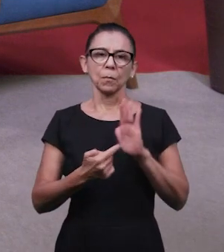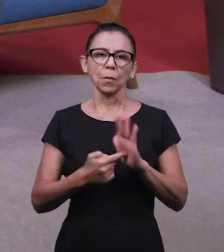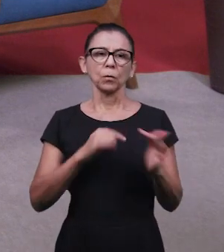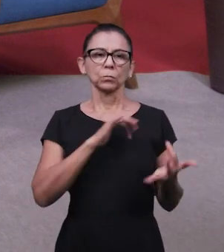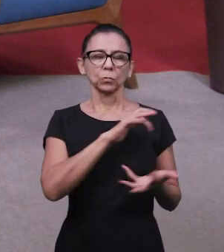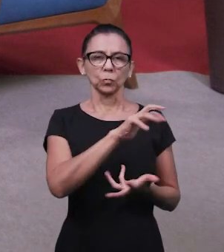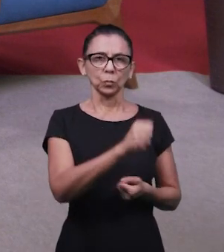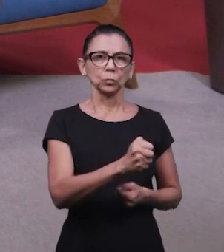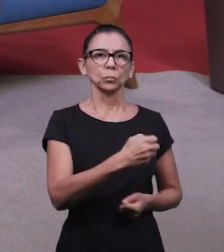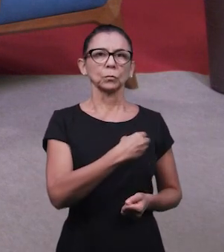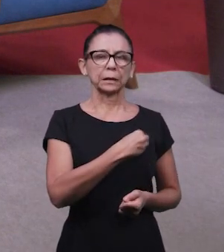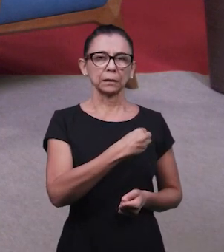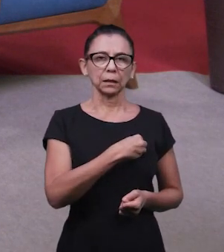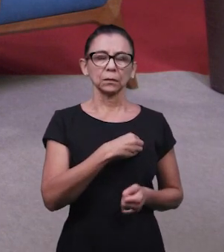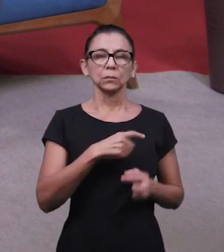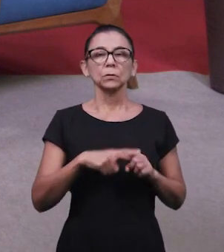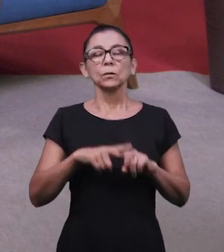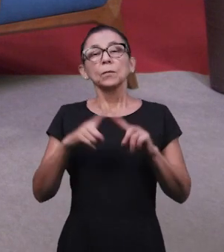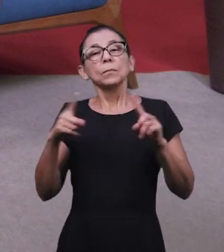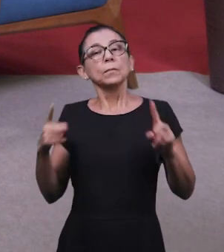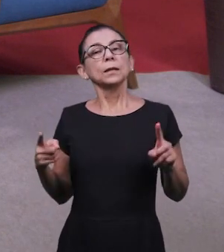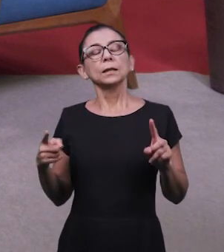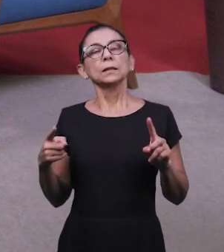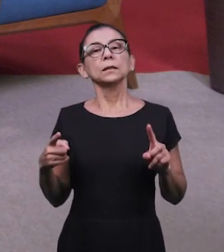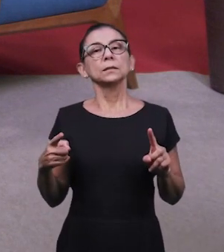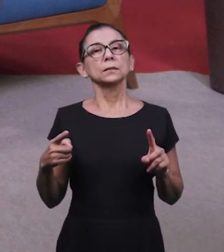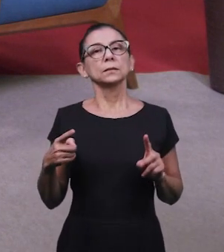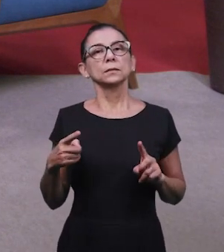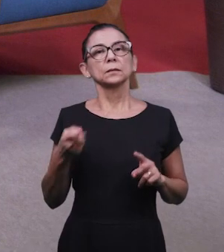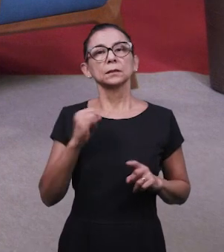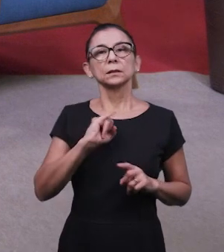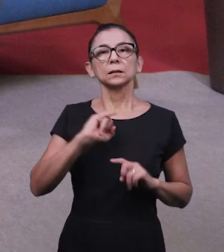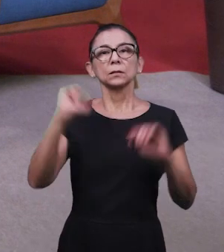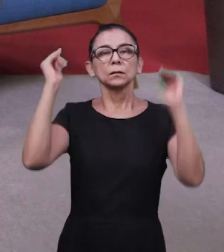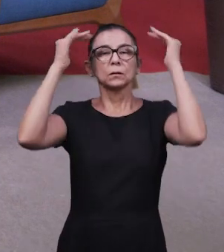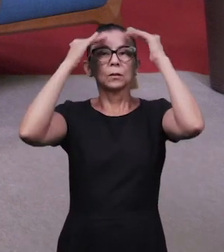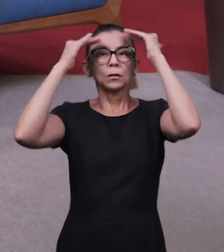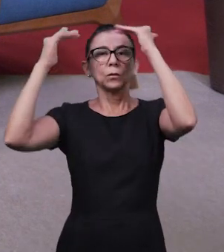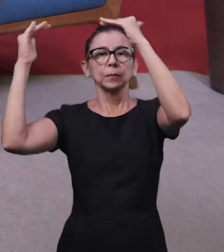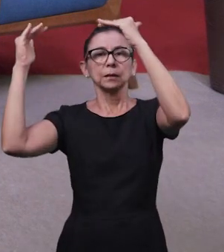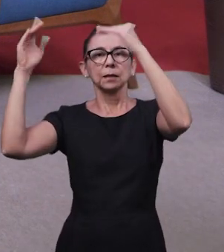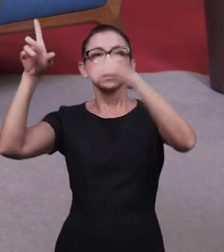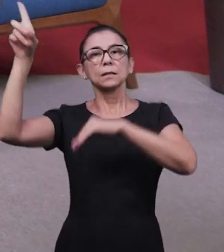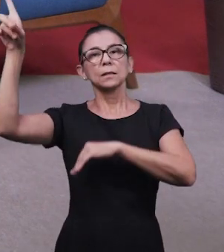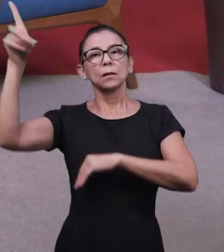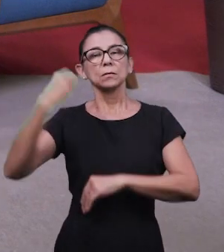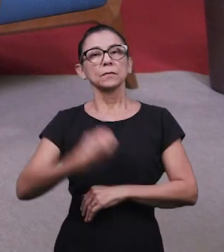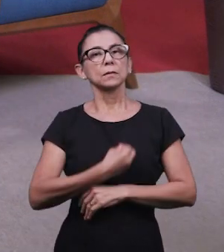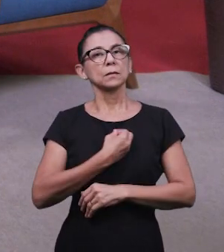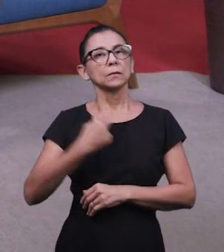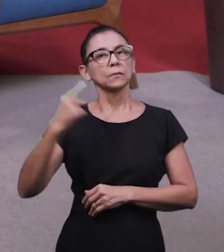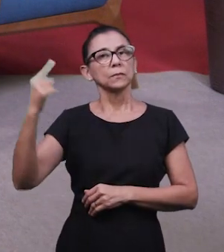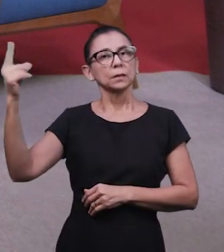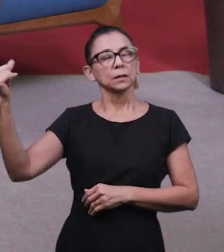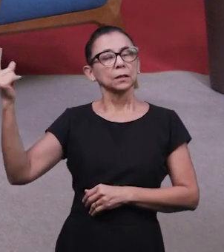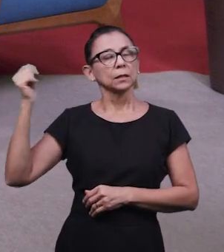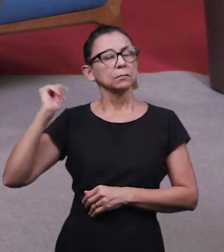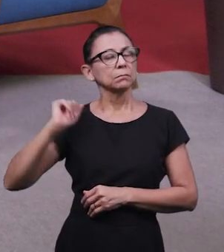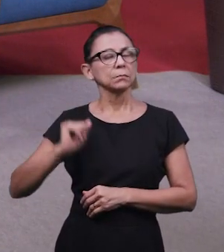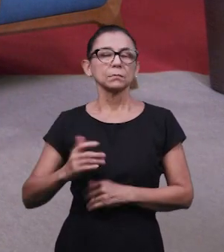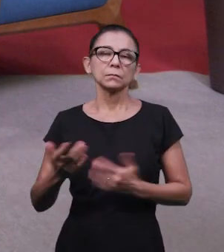com Deus, é a obediência. Então, o texto que Josias leu aí,